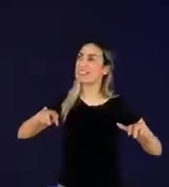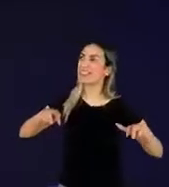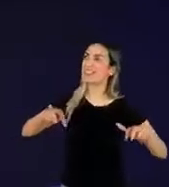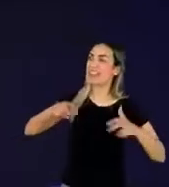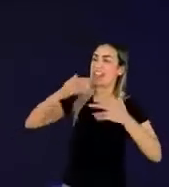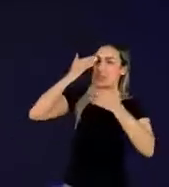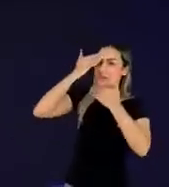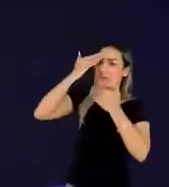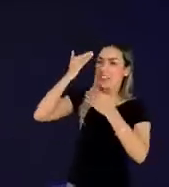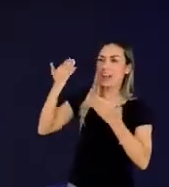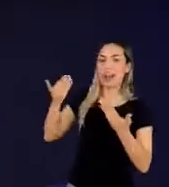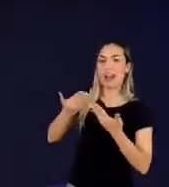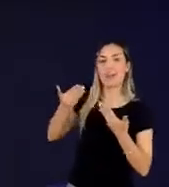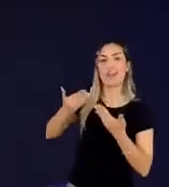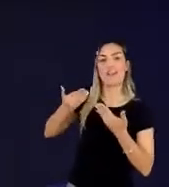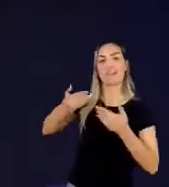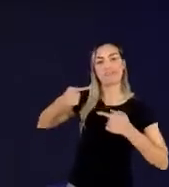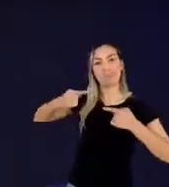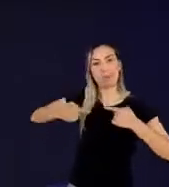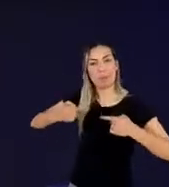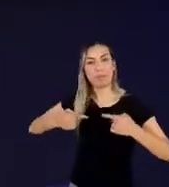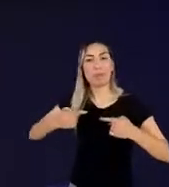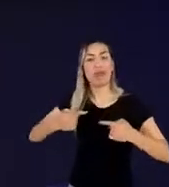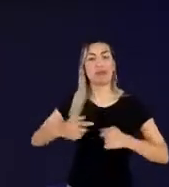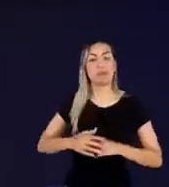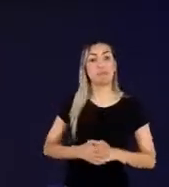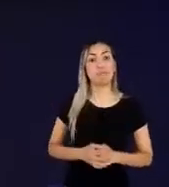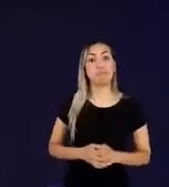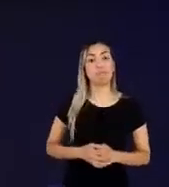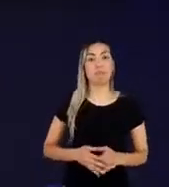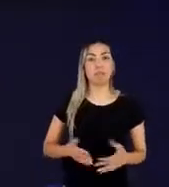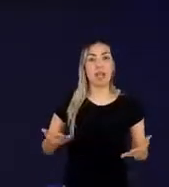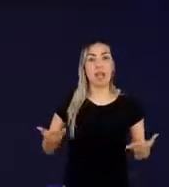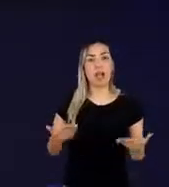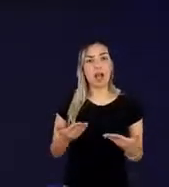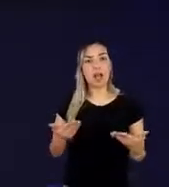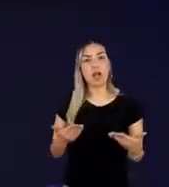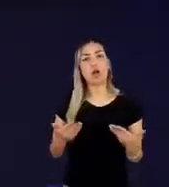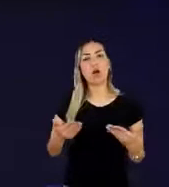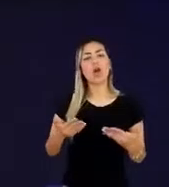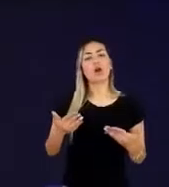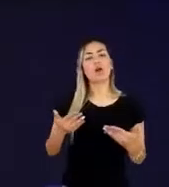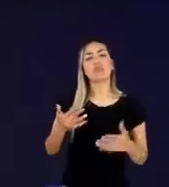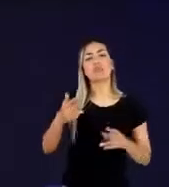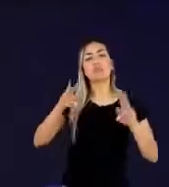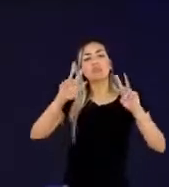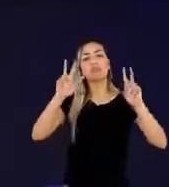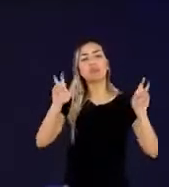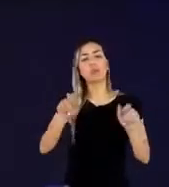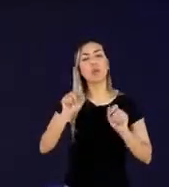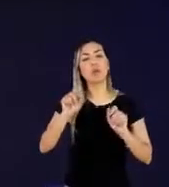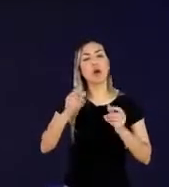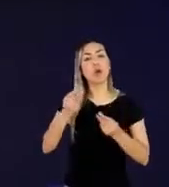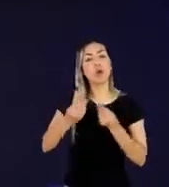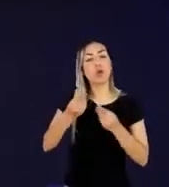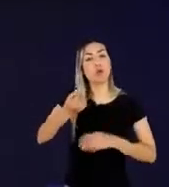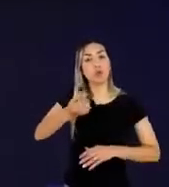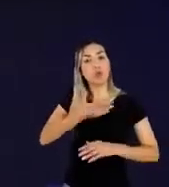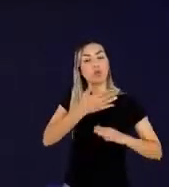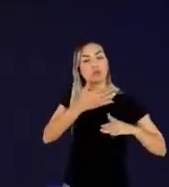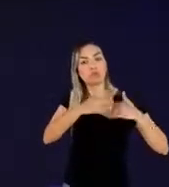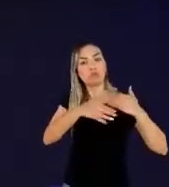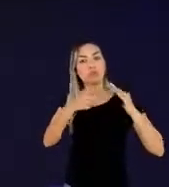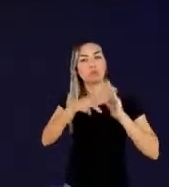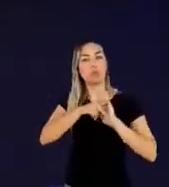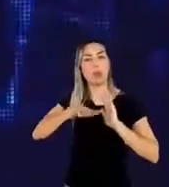do debate de agora. Bom, a gente agora vai falar sobre modernização do setor elétrico, desafios para a